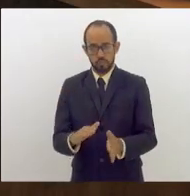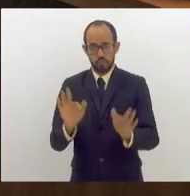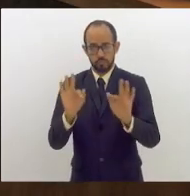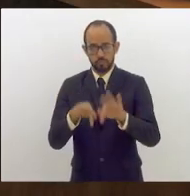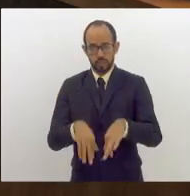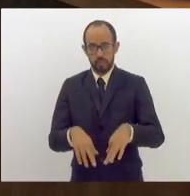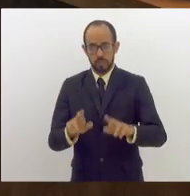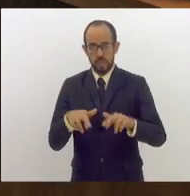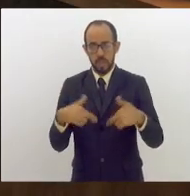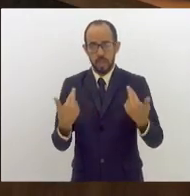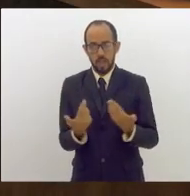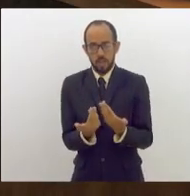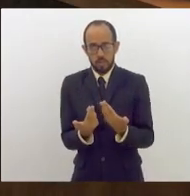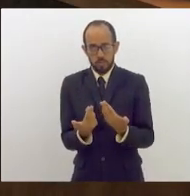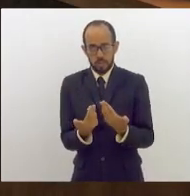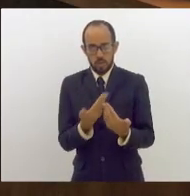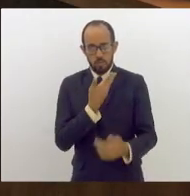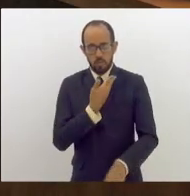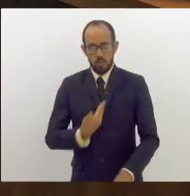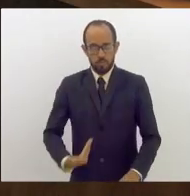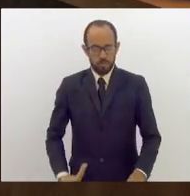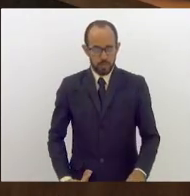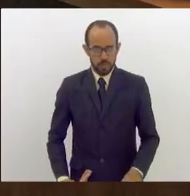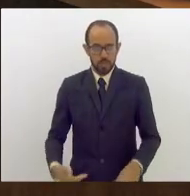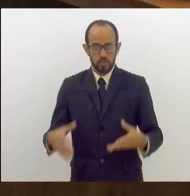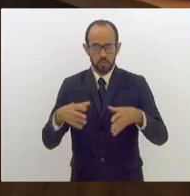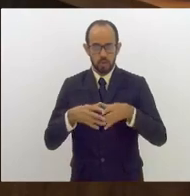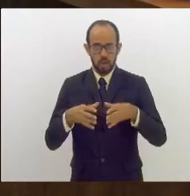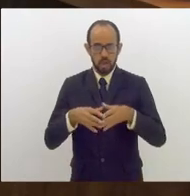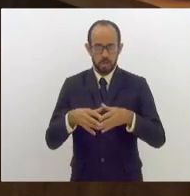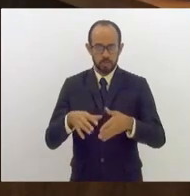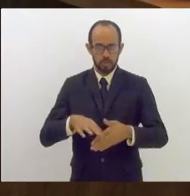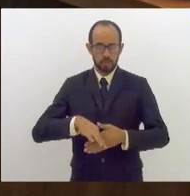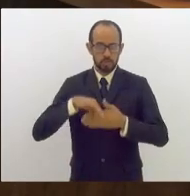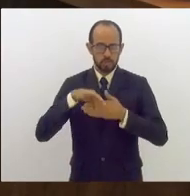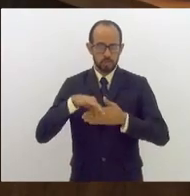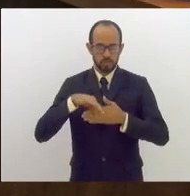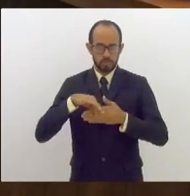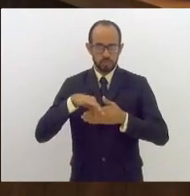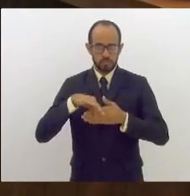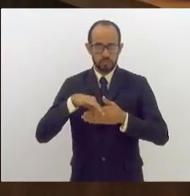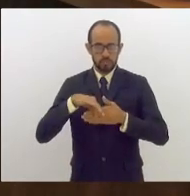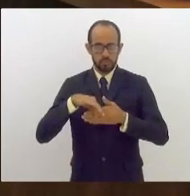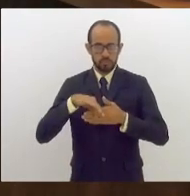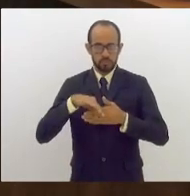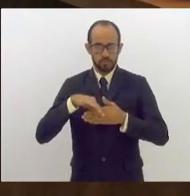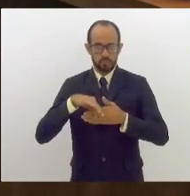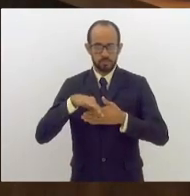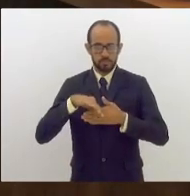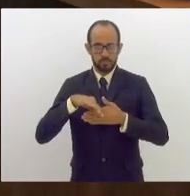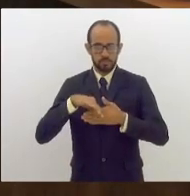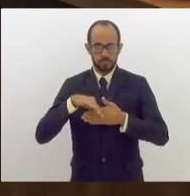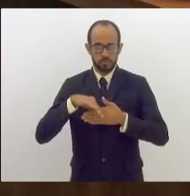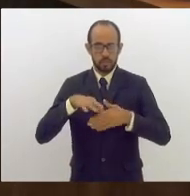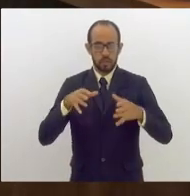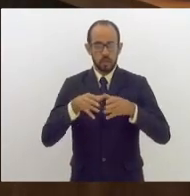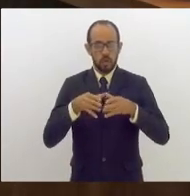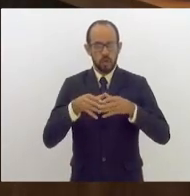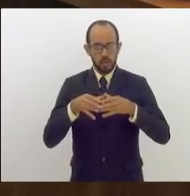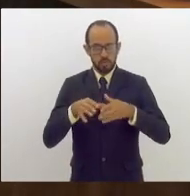da reunião pública do colégio de líderes no colégio de líderes